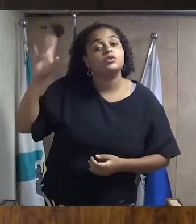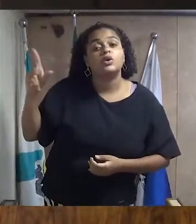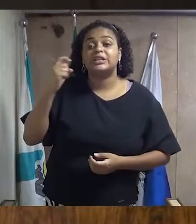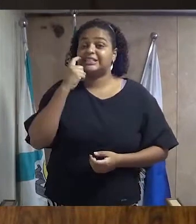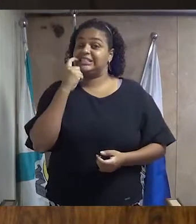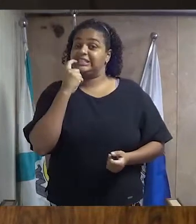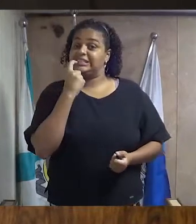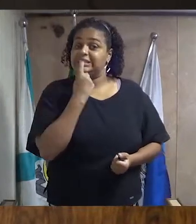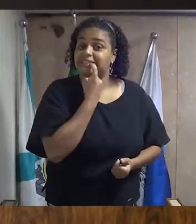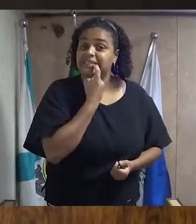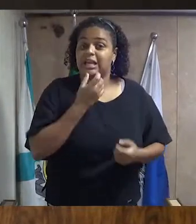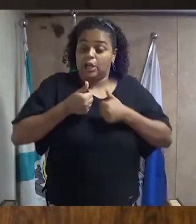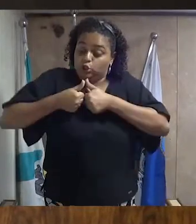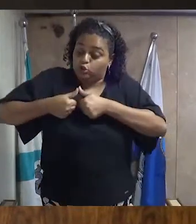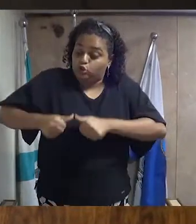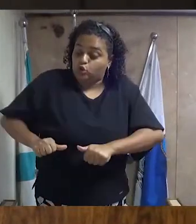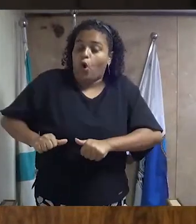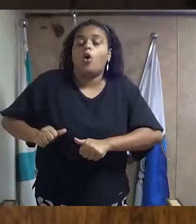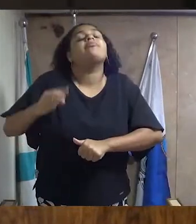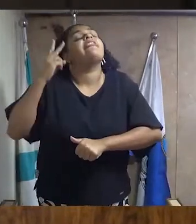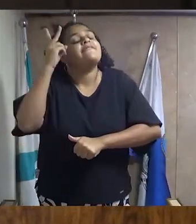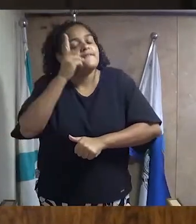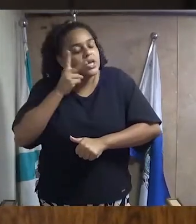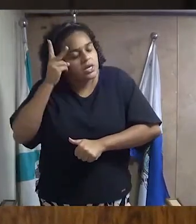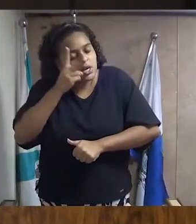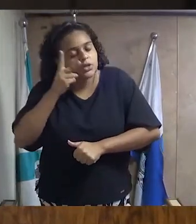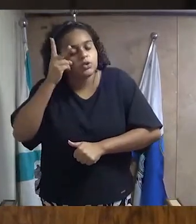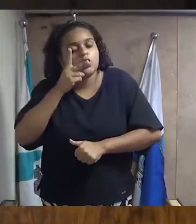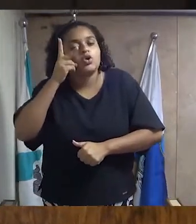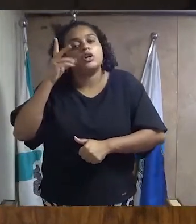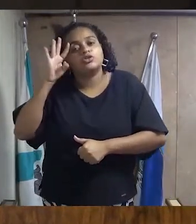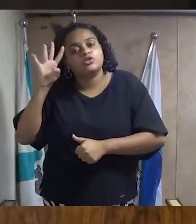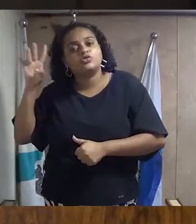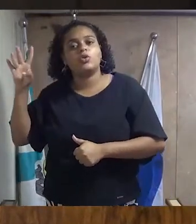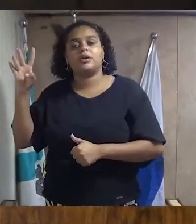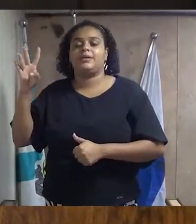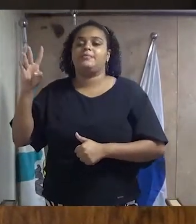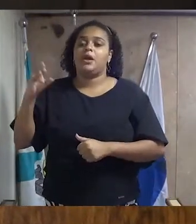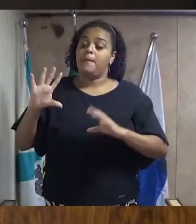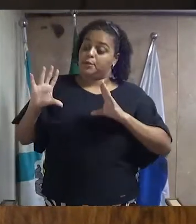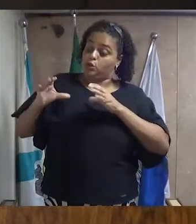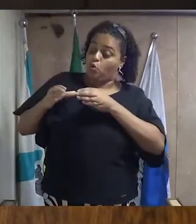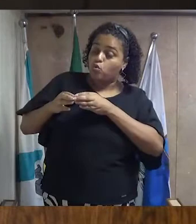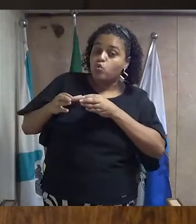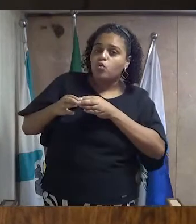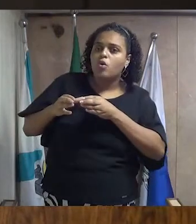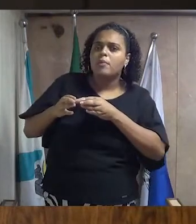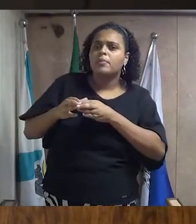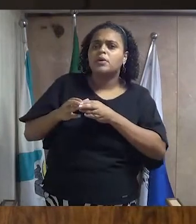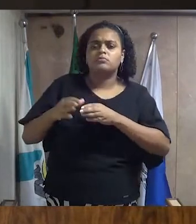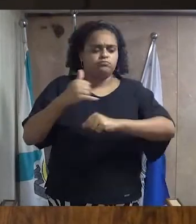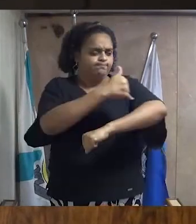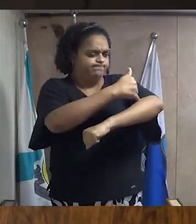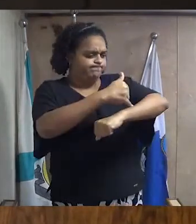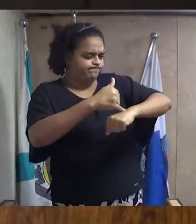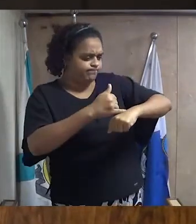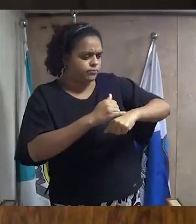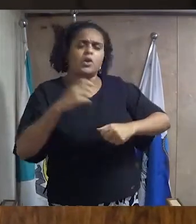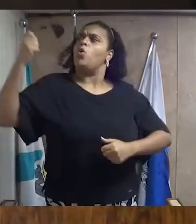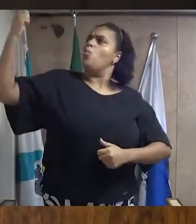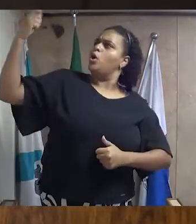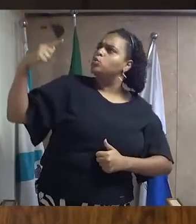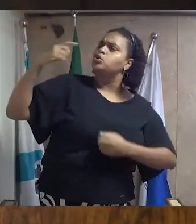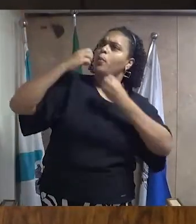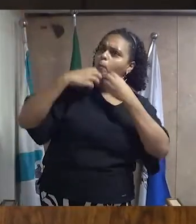dentista, estou vereadora, mas eu tenho sonho sim, de ver a comunidade com saneamento básico, com